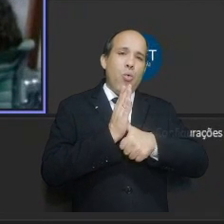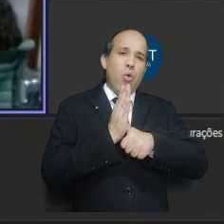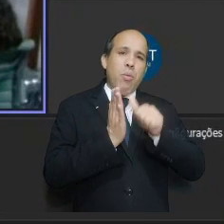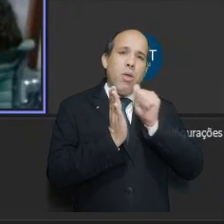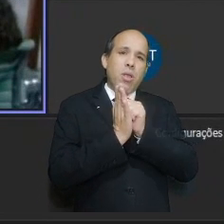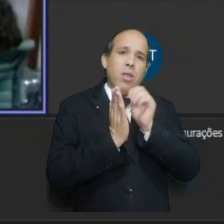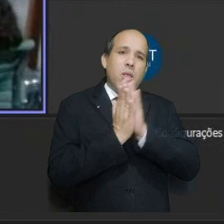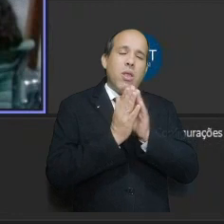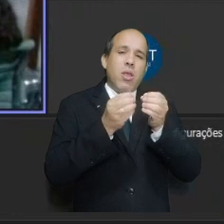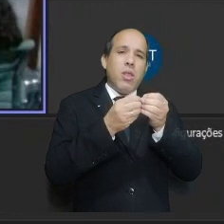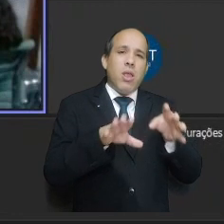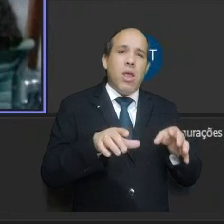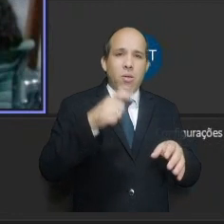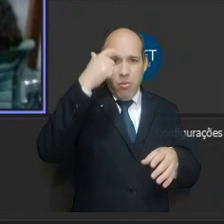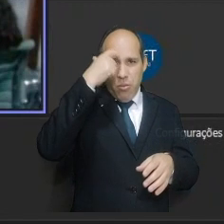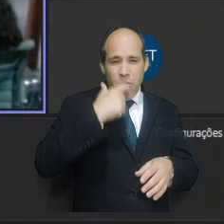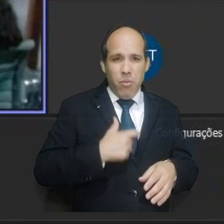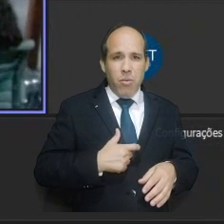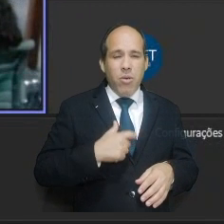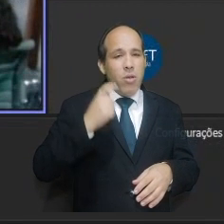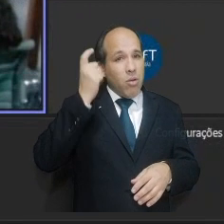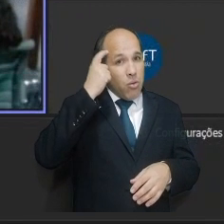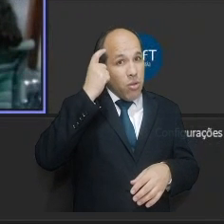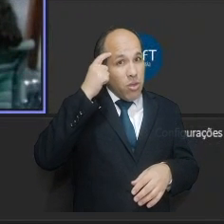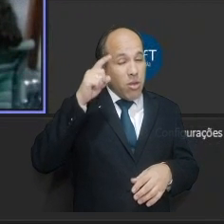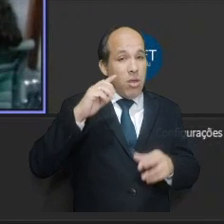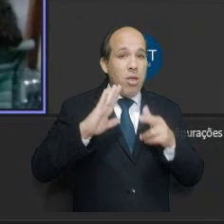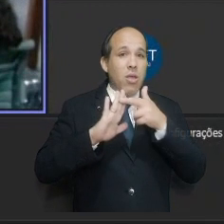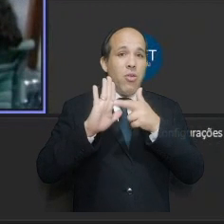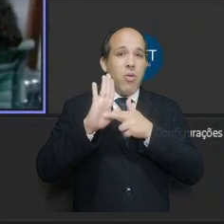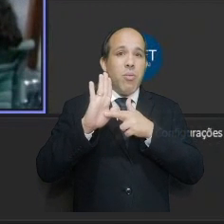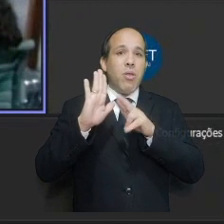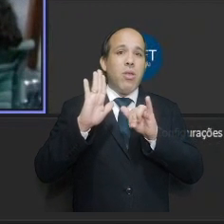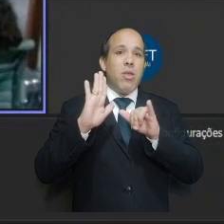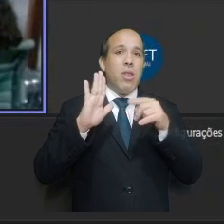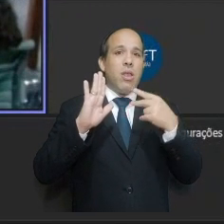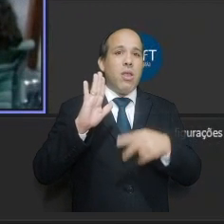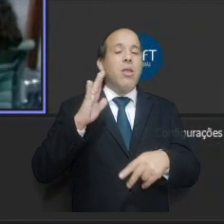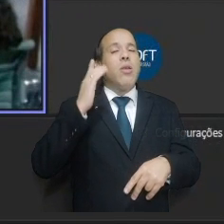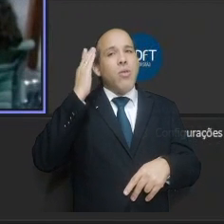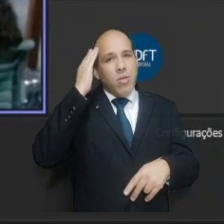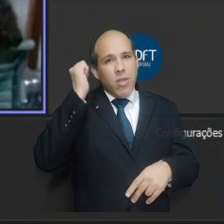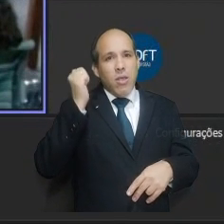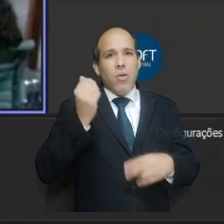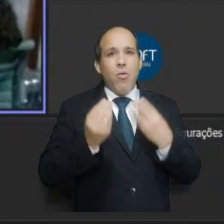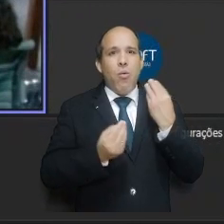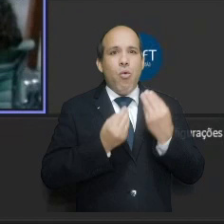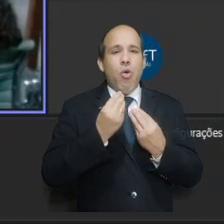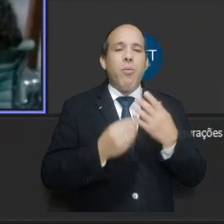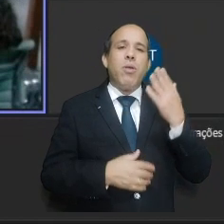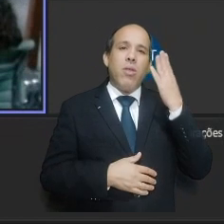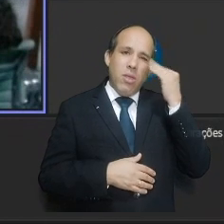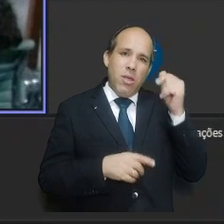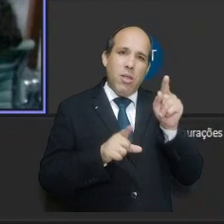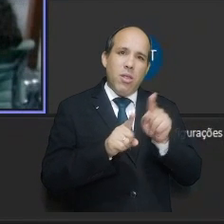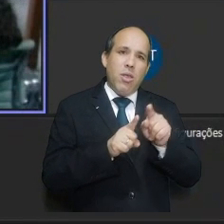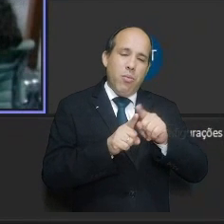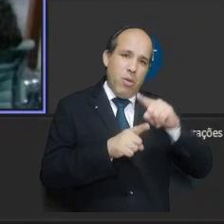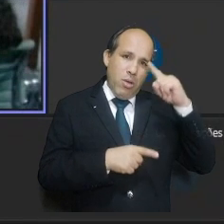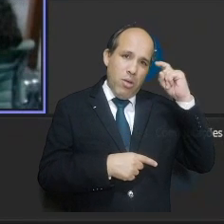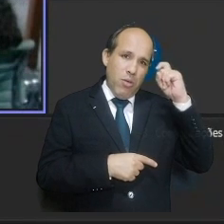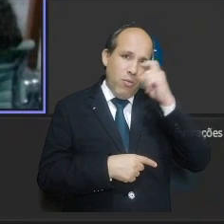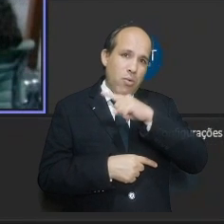clube em indenização por danos morais. Eu sei do entendimento dessa turma sobre danos morais, sei